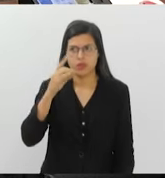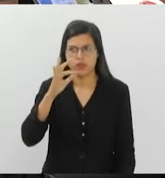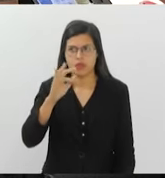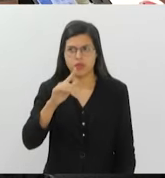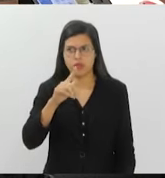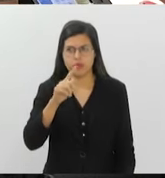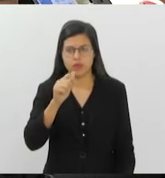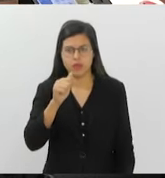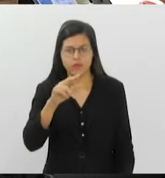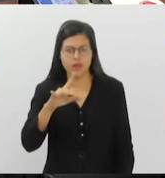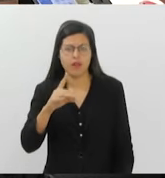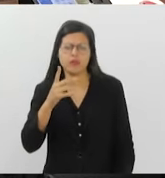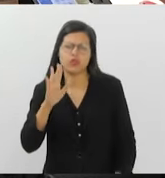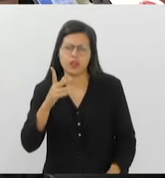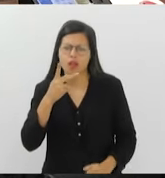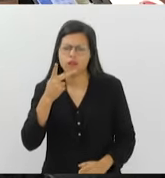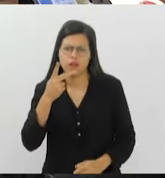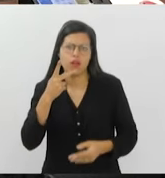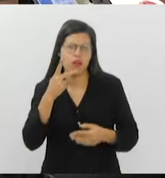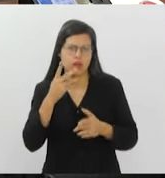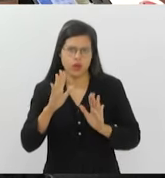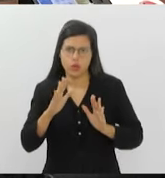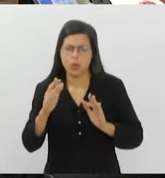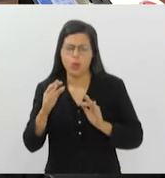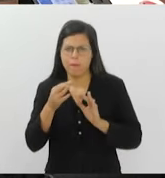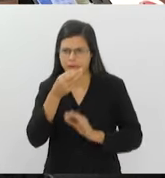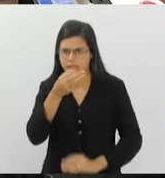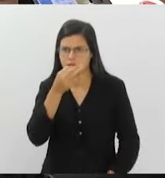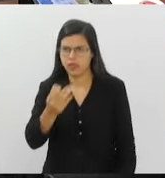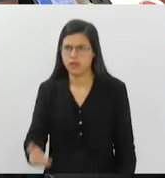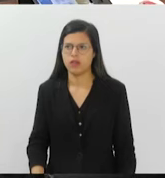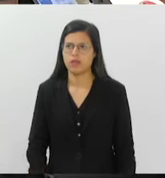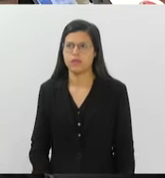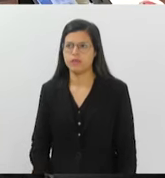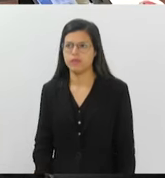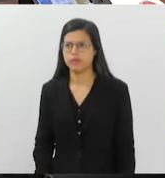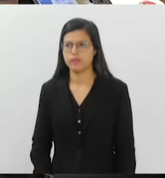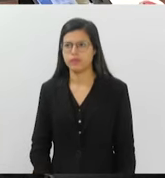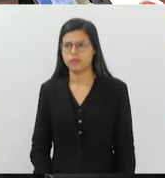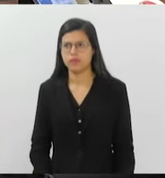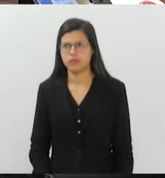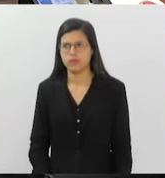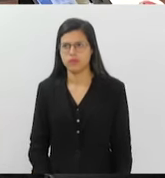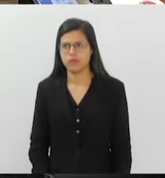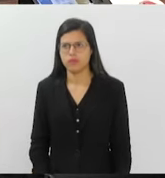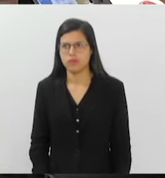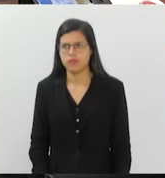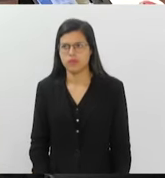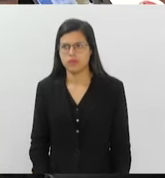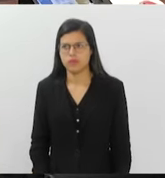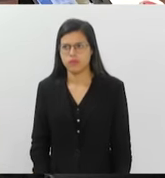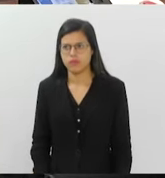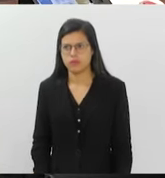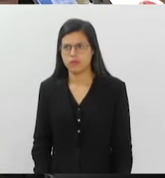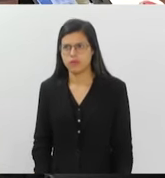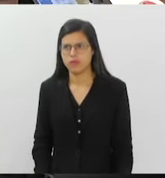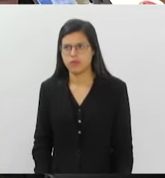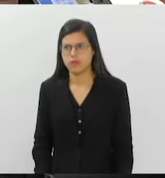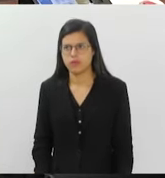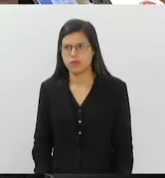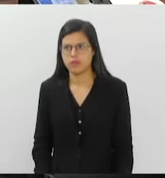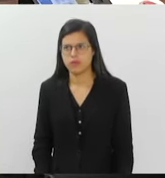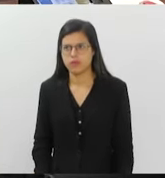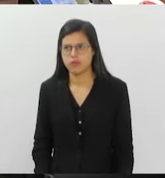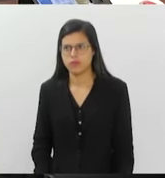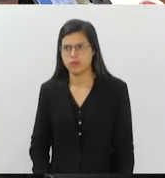caminhar aqui, presidente, para a liderança. Deputado Mas Pobel. Eu não dei uma presidente, parte para ele, presidente, só para concluir. Para acabar logo com o chororô aqui da esquerda,